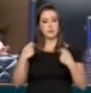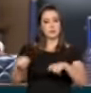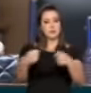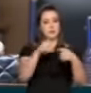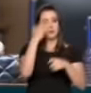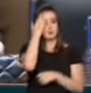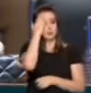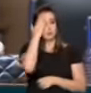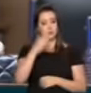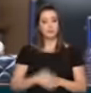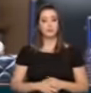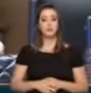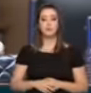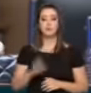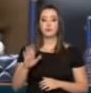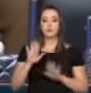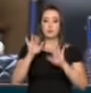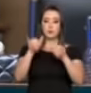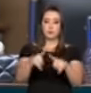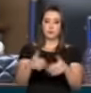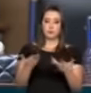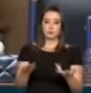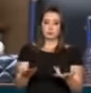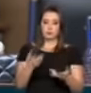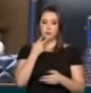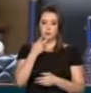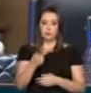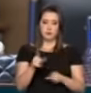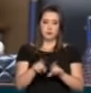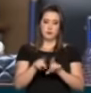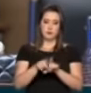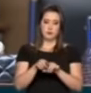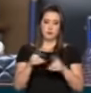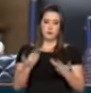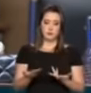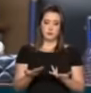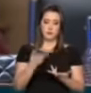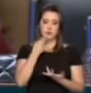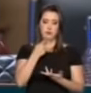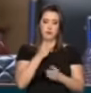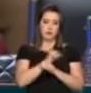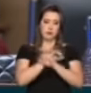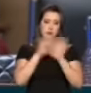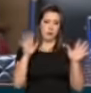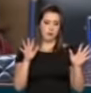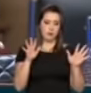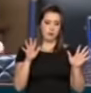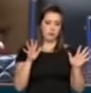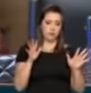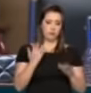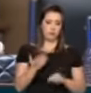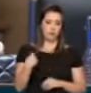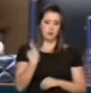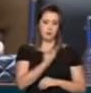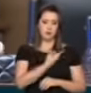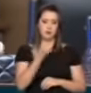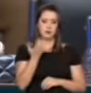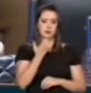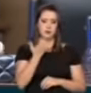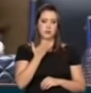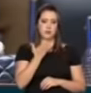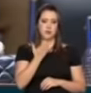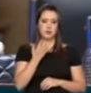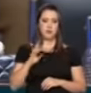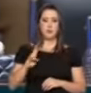saber. Deputada. Então, só para concluir, eu queria dizer também que foi dito aqui que como se nós estivéssemos querendo misturar